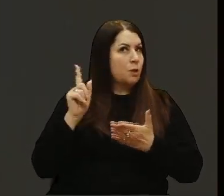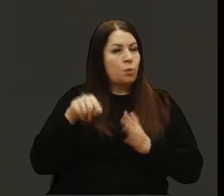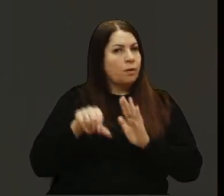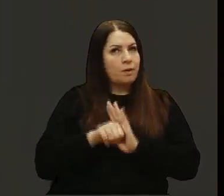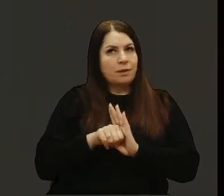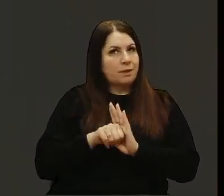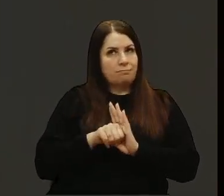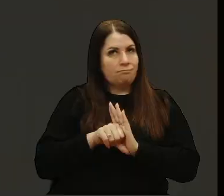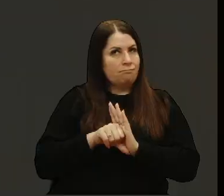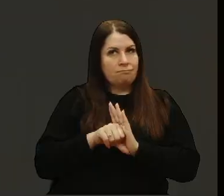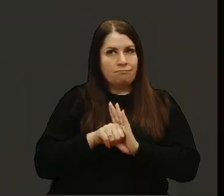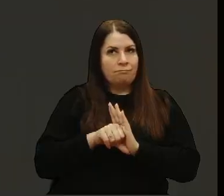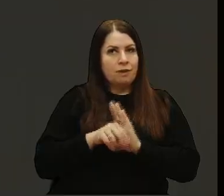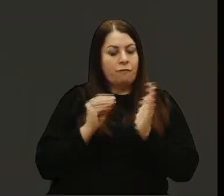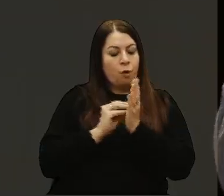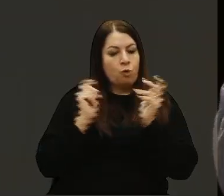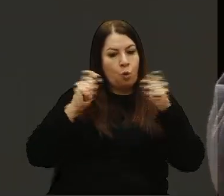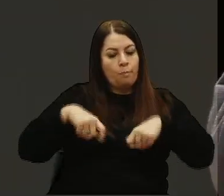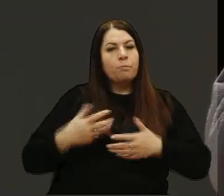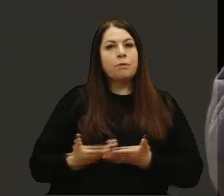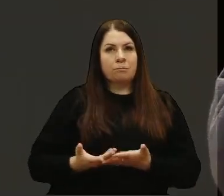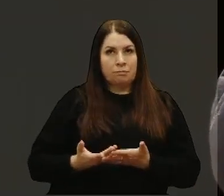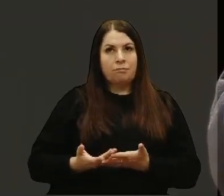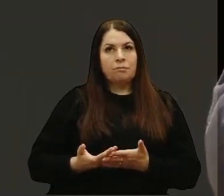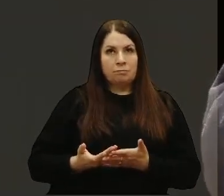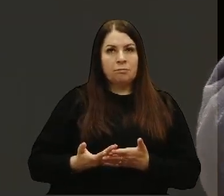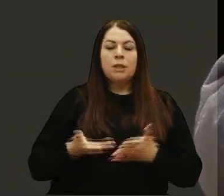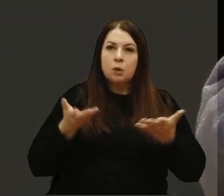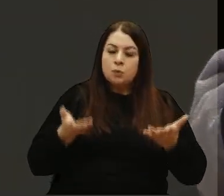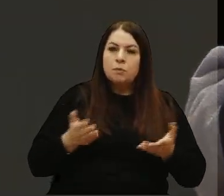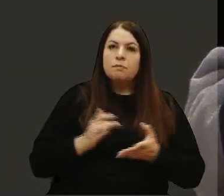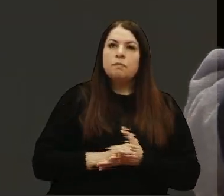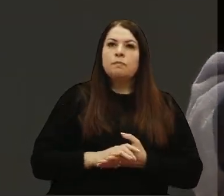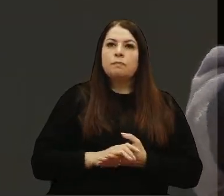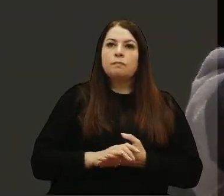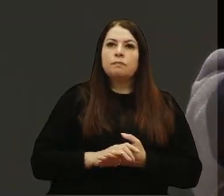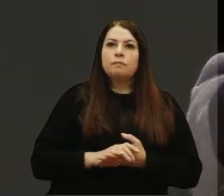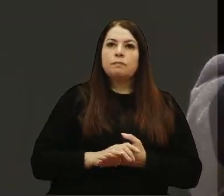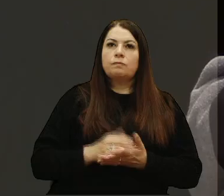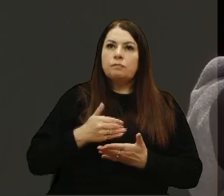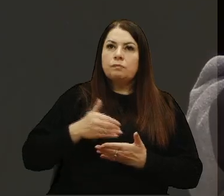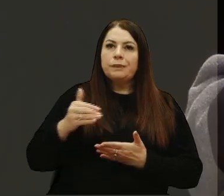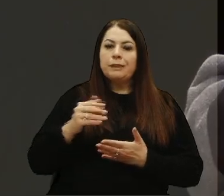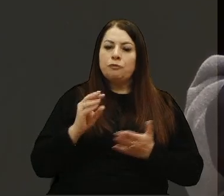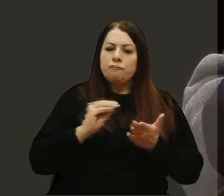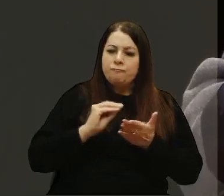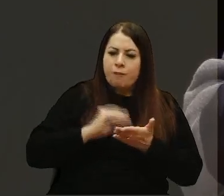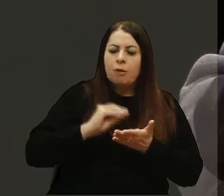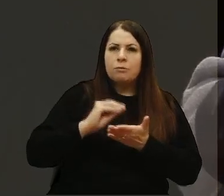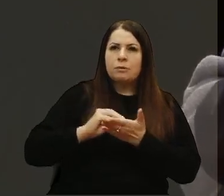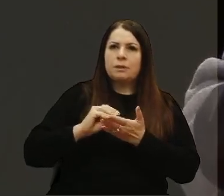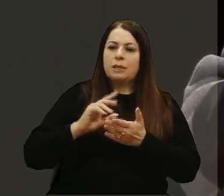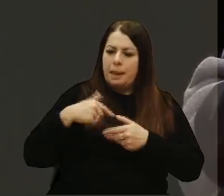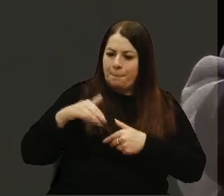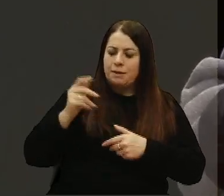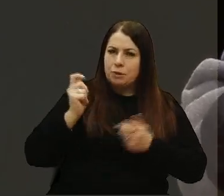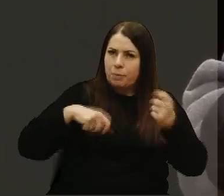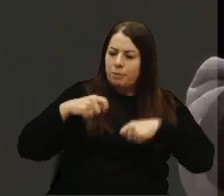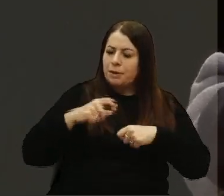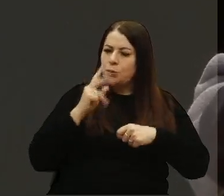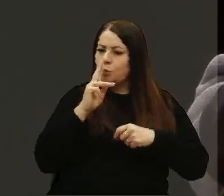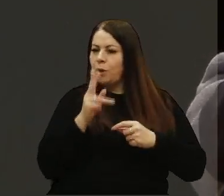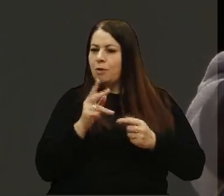É exclusivamente incompetência. Agora, quando tu perpassa da incompetência e começa a flertar